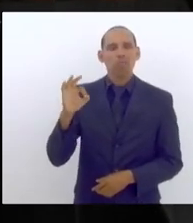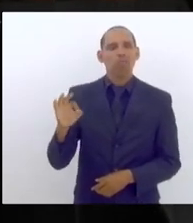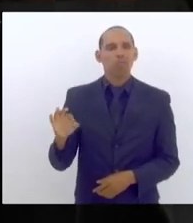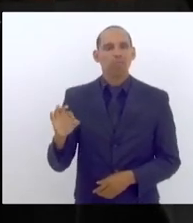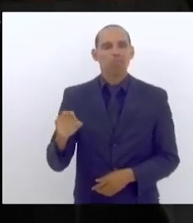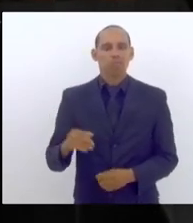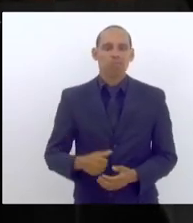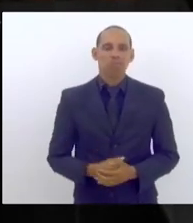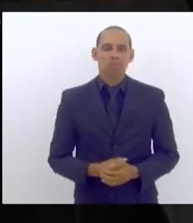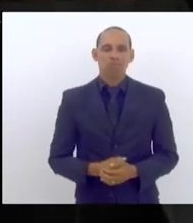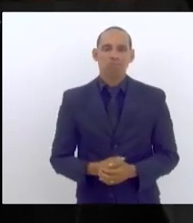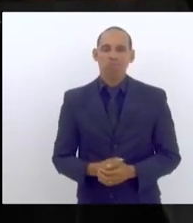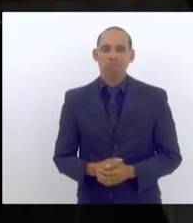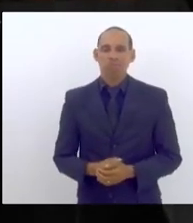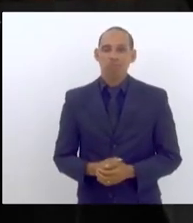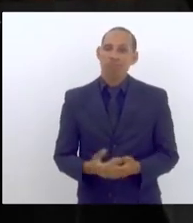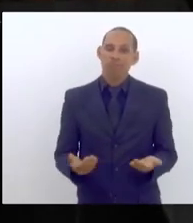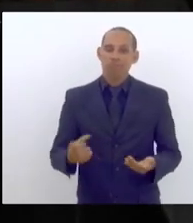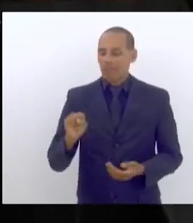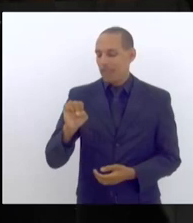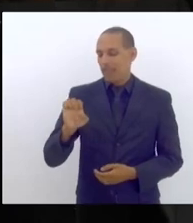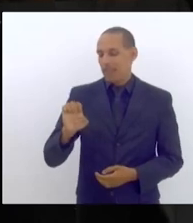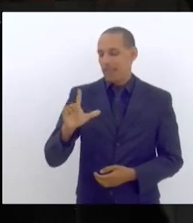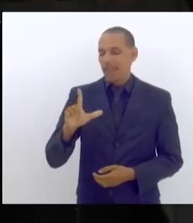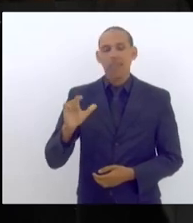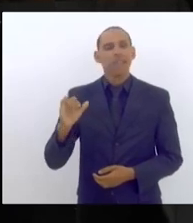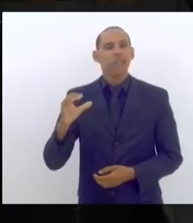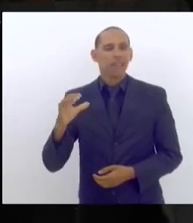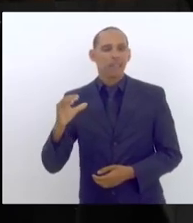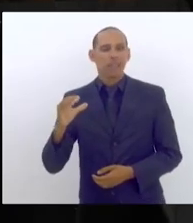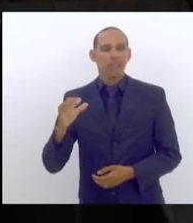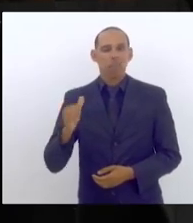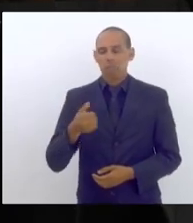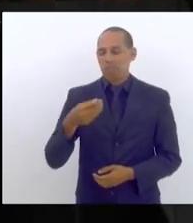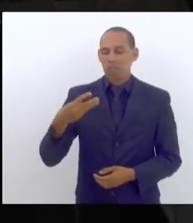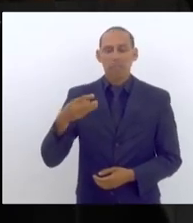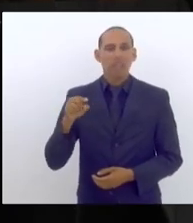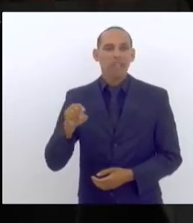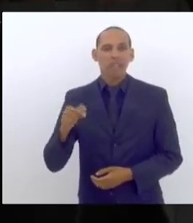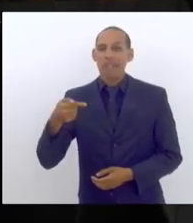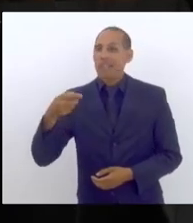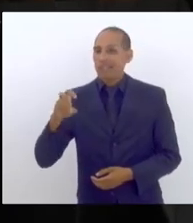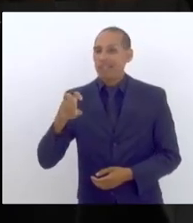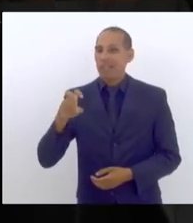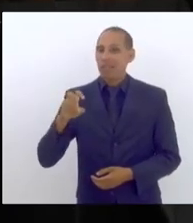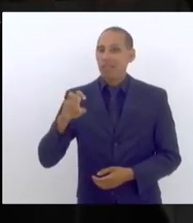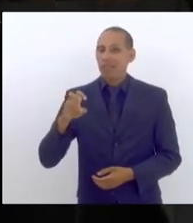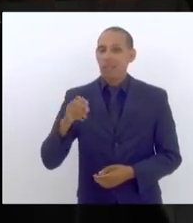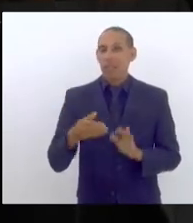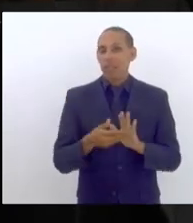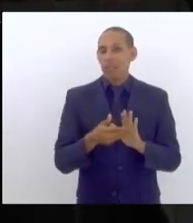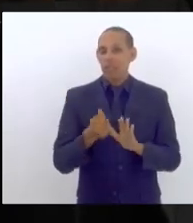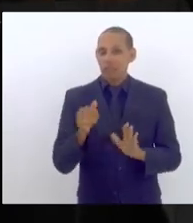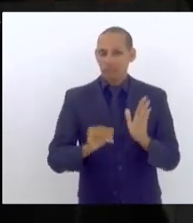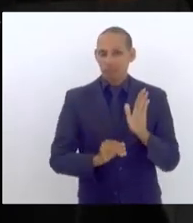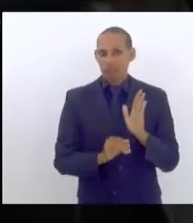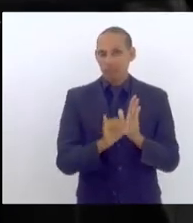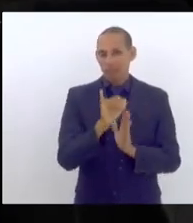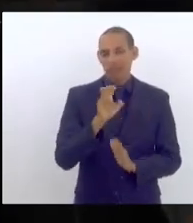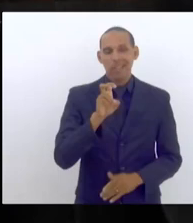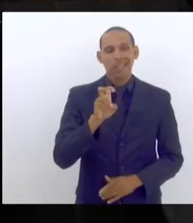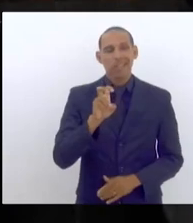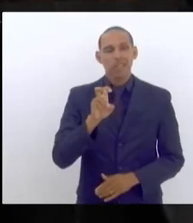8 pontos percentuais. A taxa Selic é 13,75, subtrai a inflação de